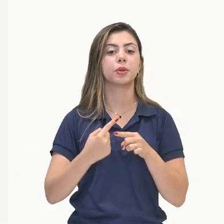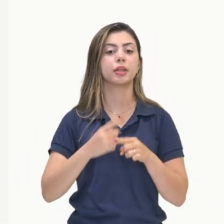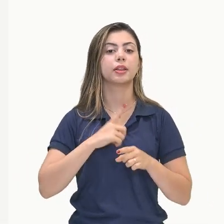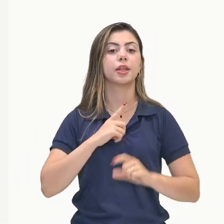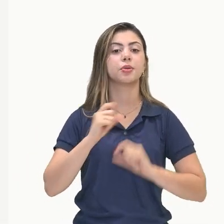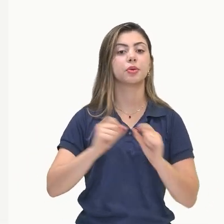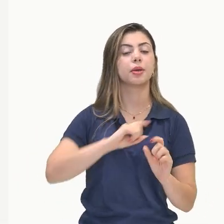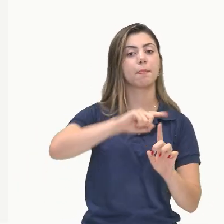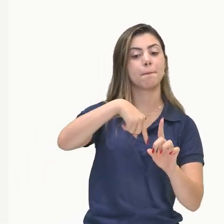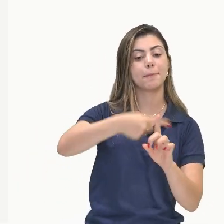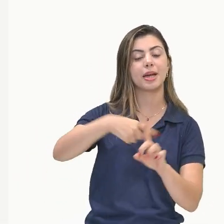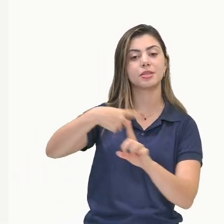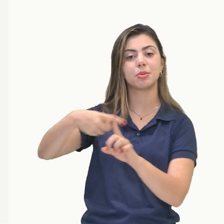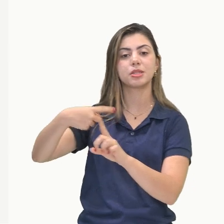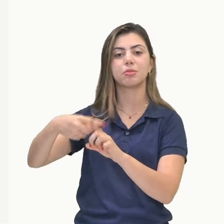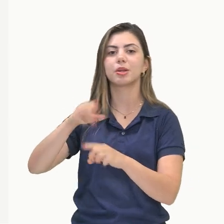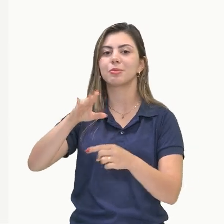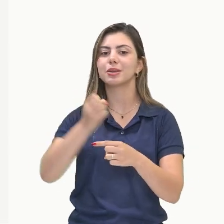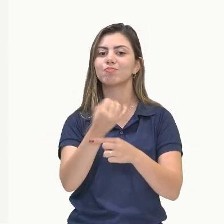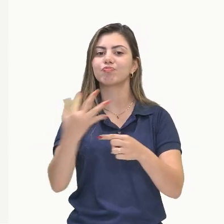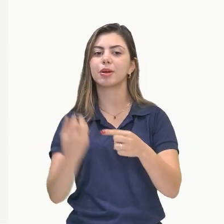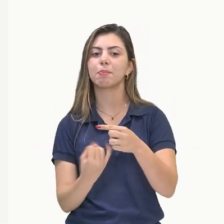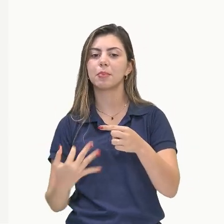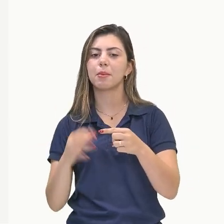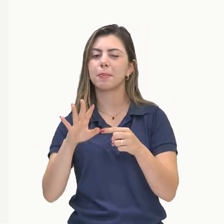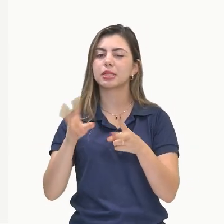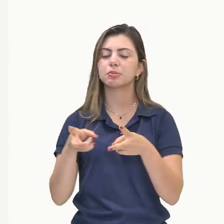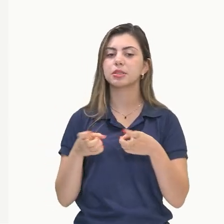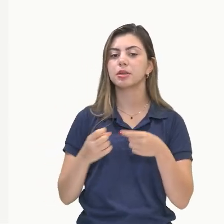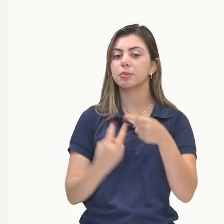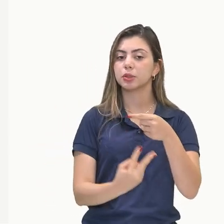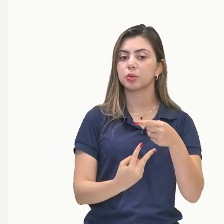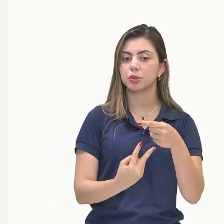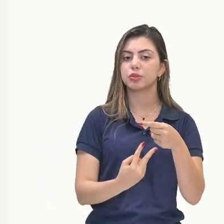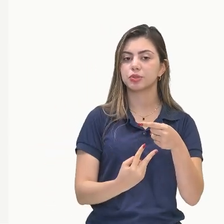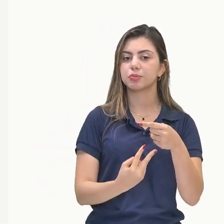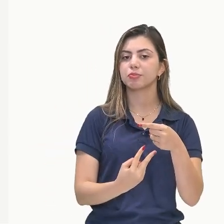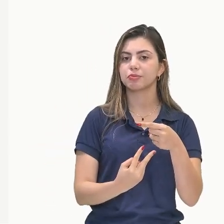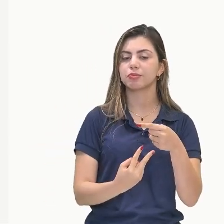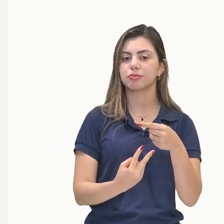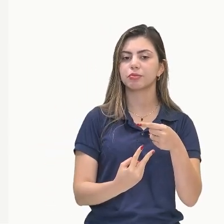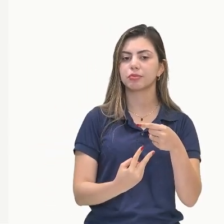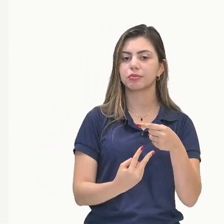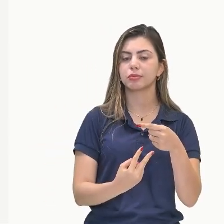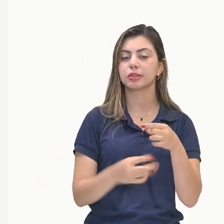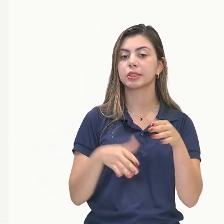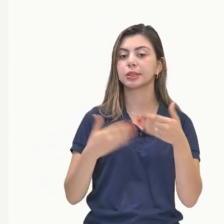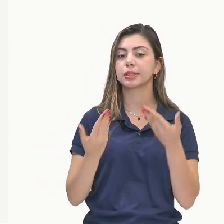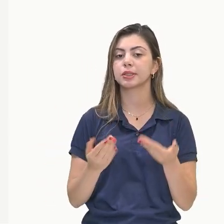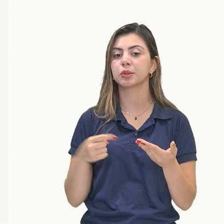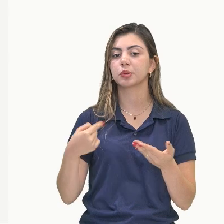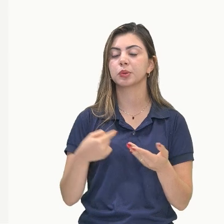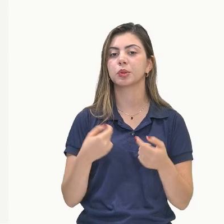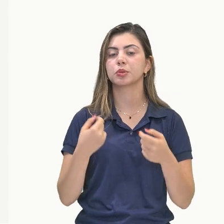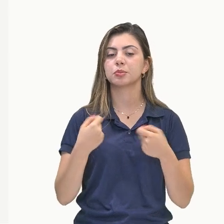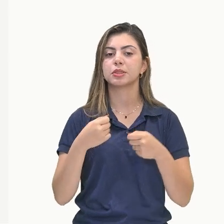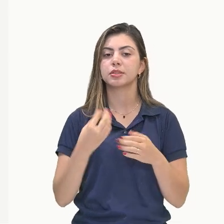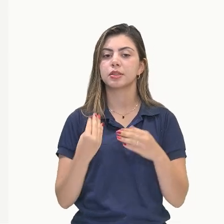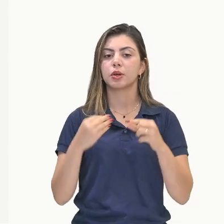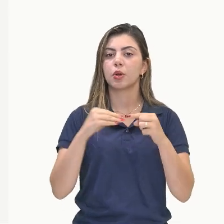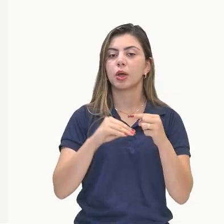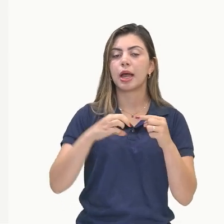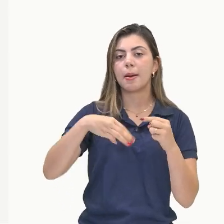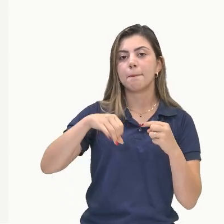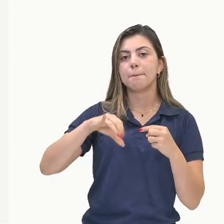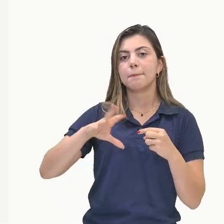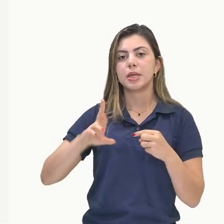frações, tá, pessoal? Veja, o capacitor 1 vale 2 microfarad. Eu não preciso escrever o micro, né, porque todos